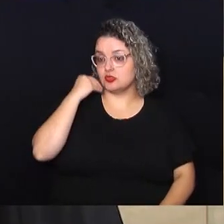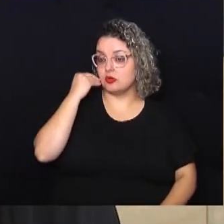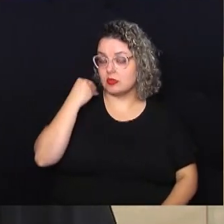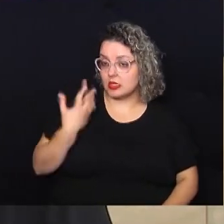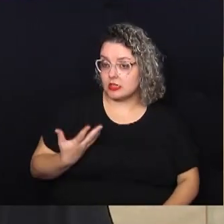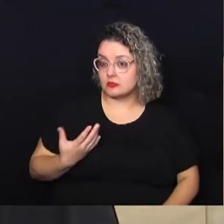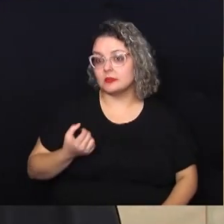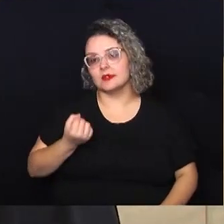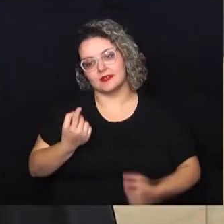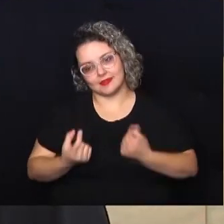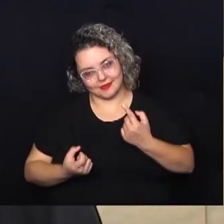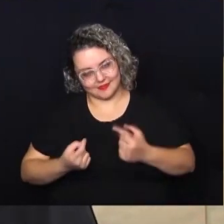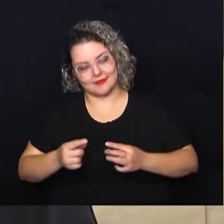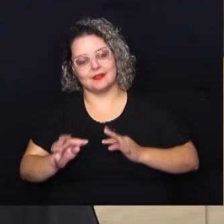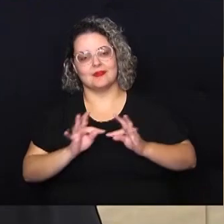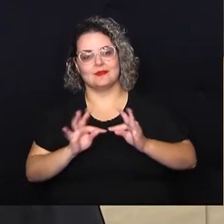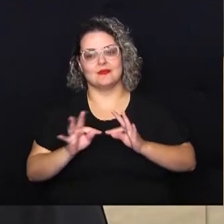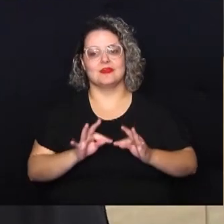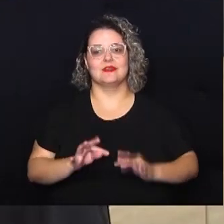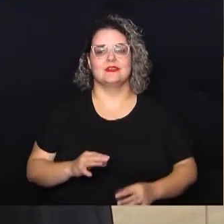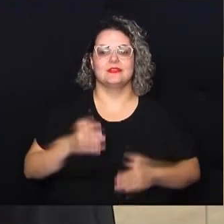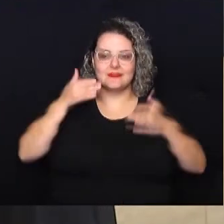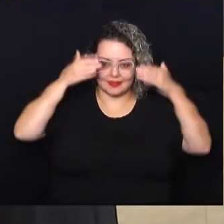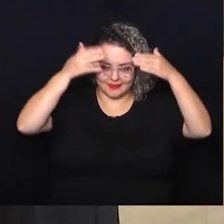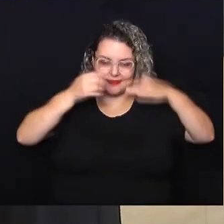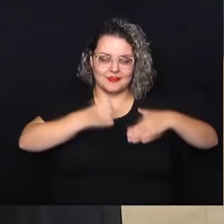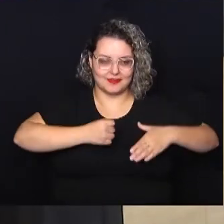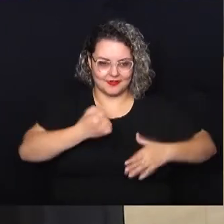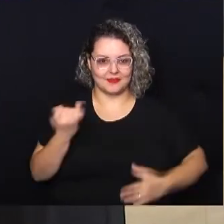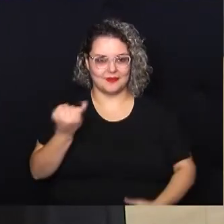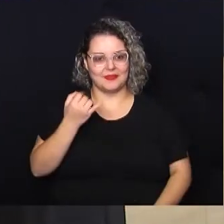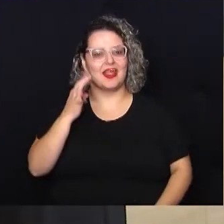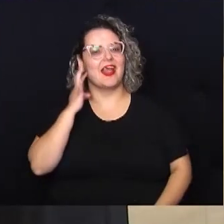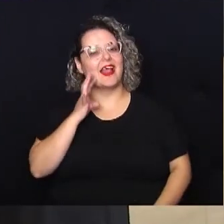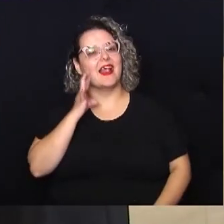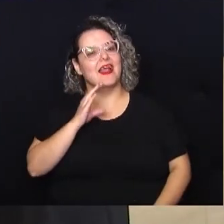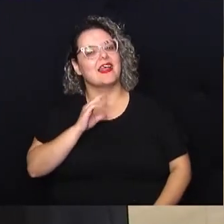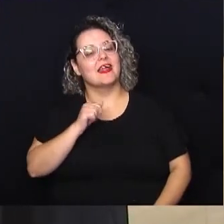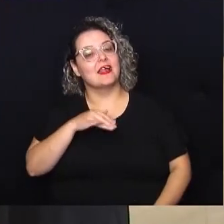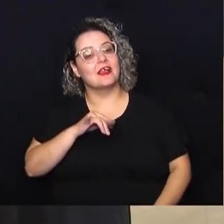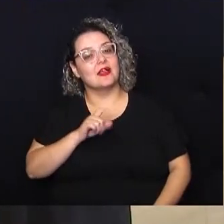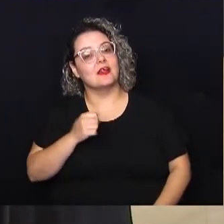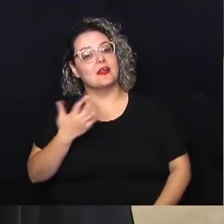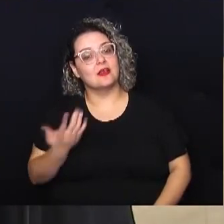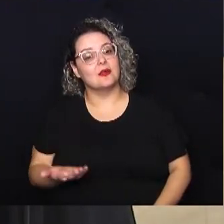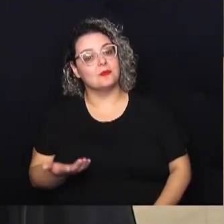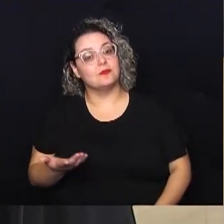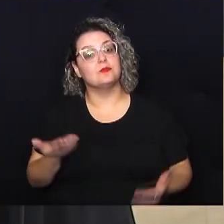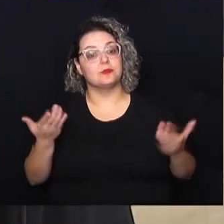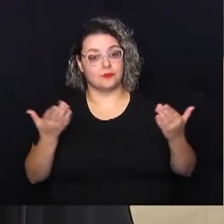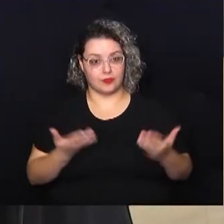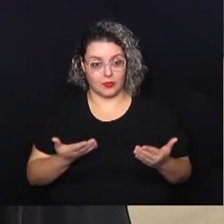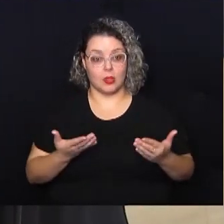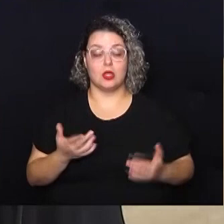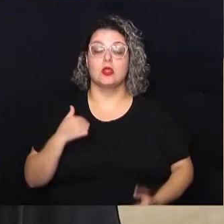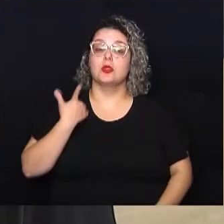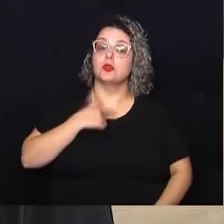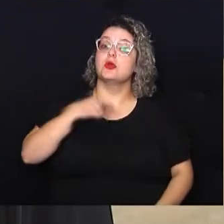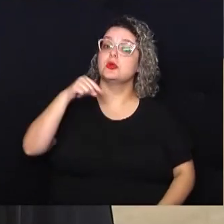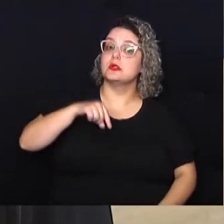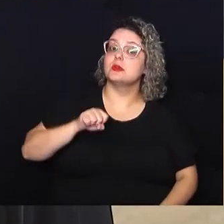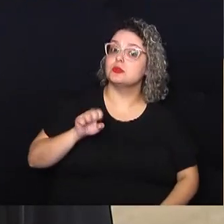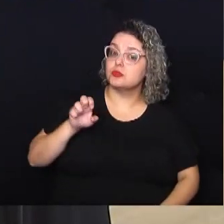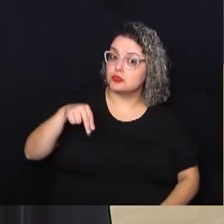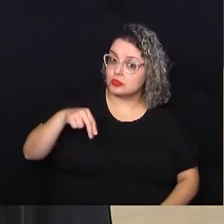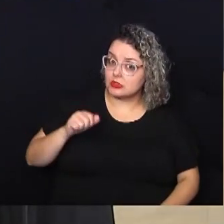e algumas técnicas dessa chefe renomada. Muito bacana, né, Camila? E agora nós estivemos aqui no